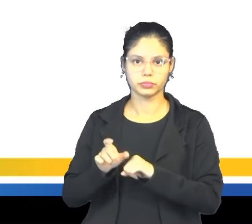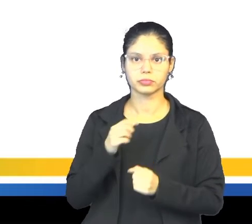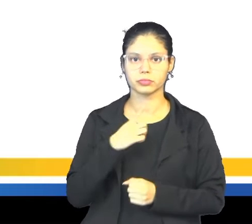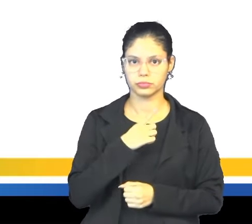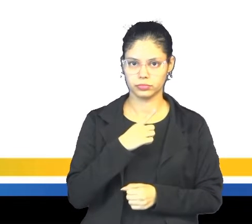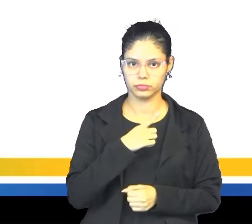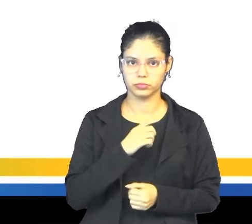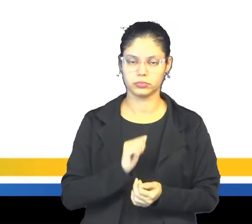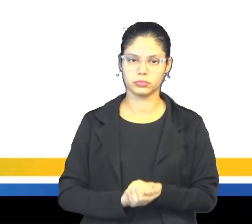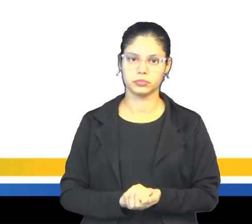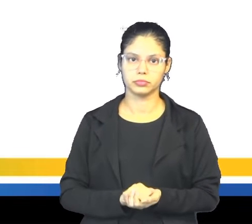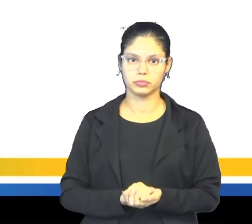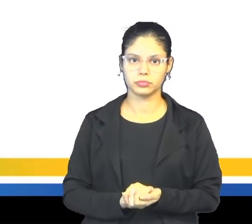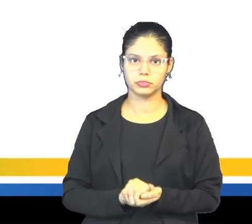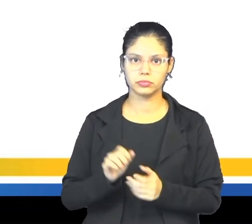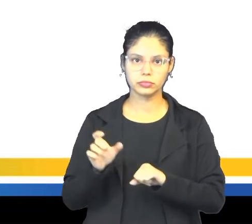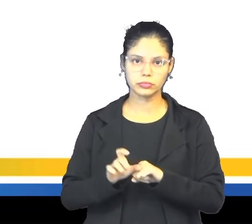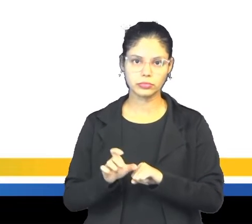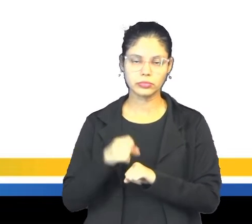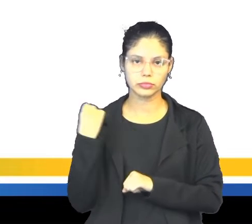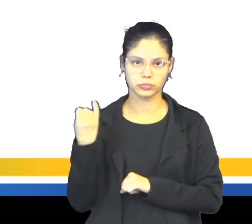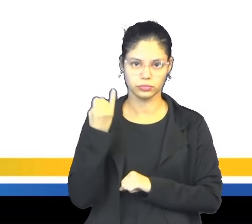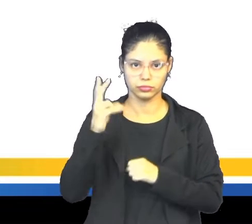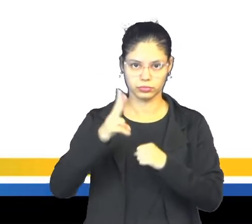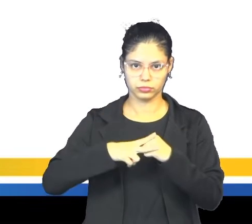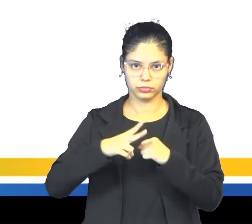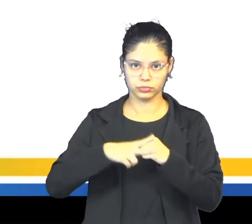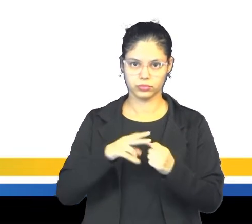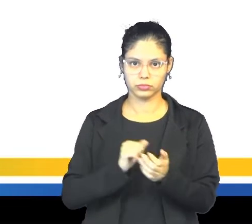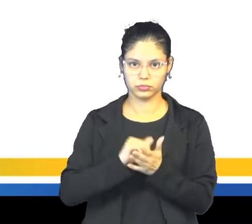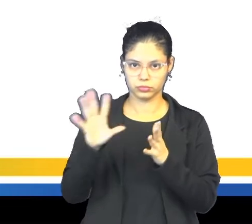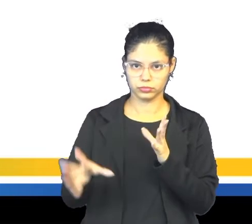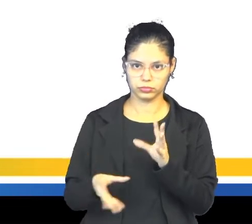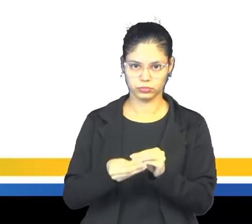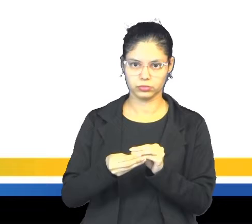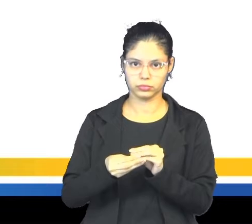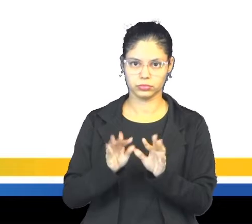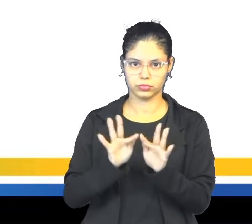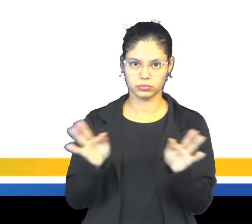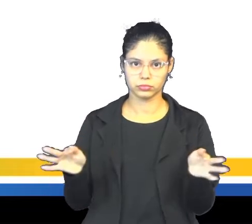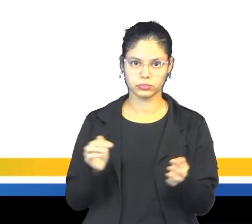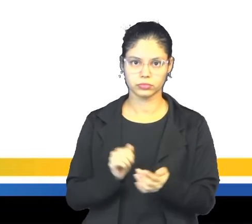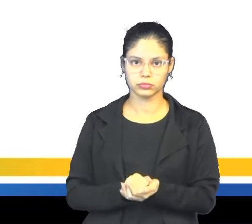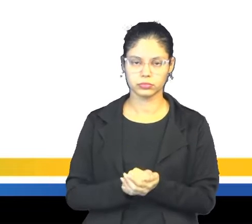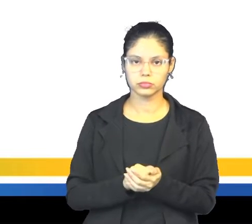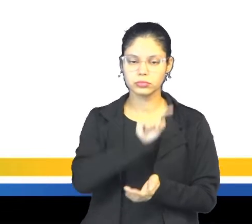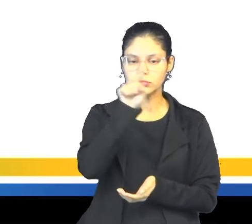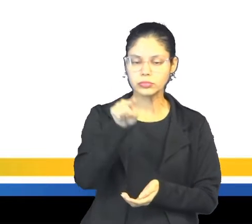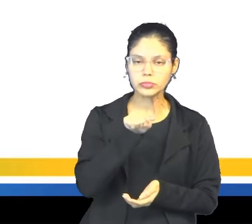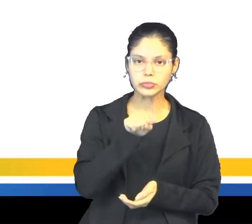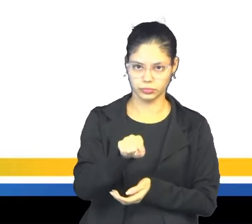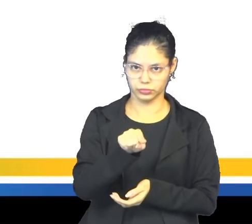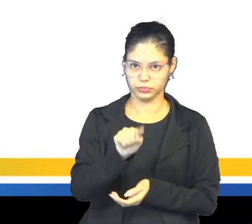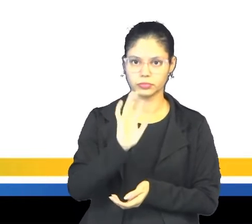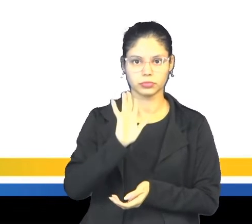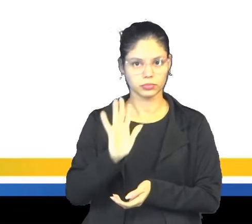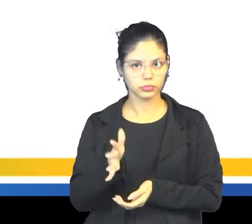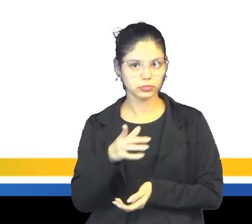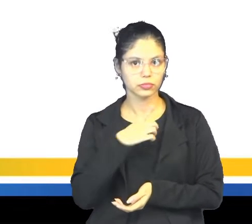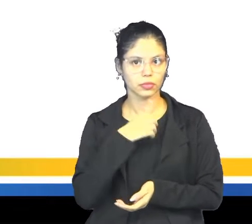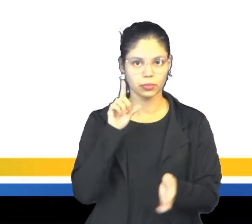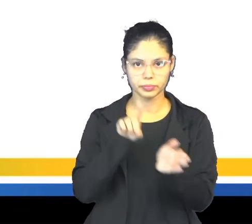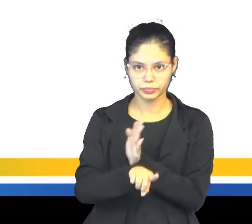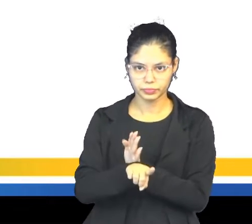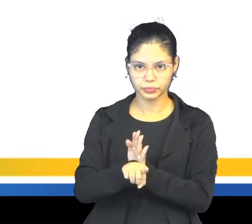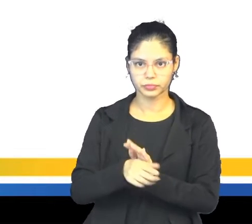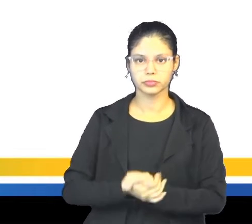temos o sujeito, o verbo principal, o complemento da frase e o ponto de interrogação, já que se trata de uma